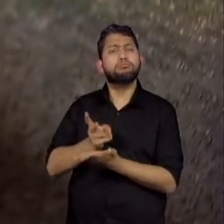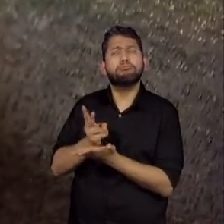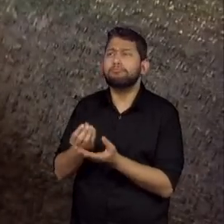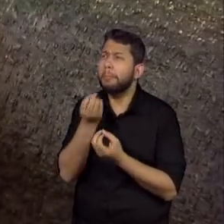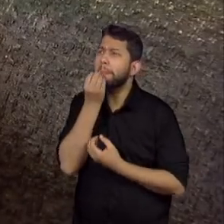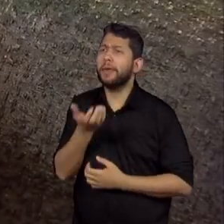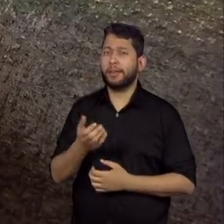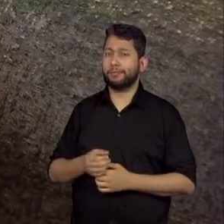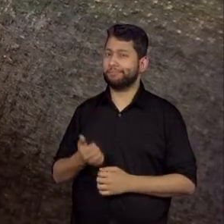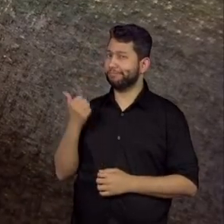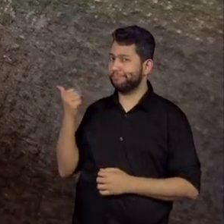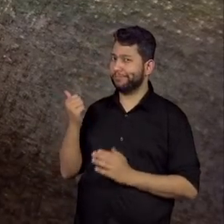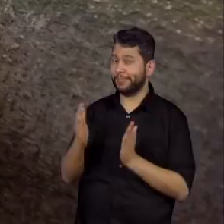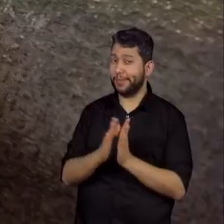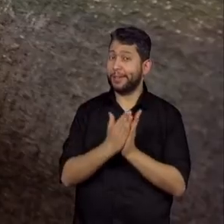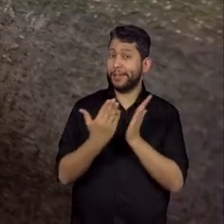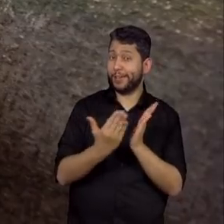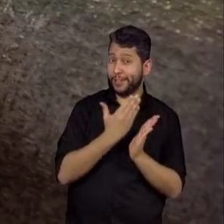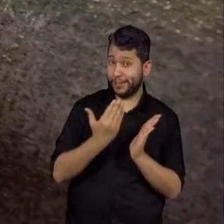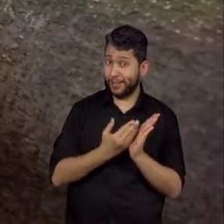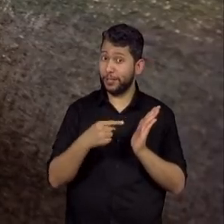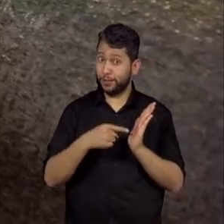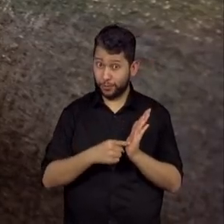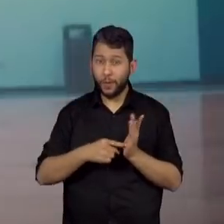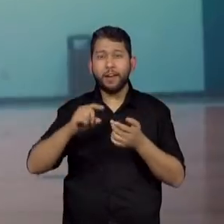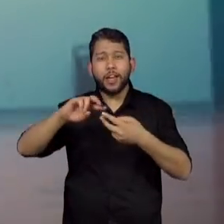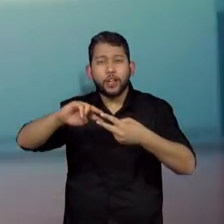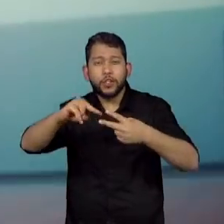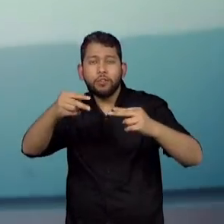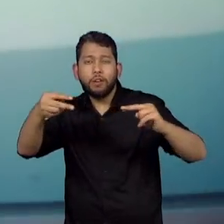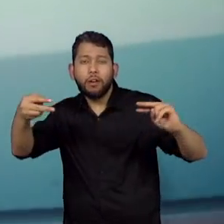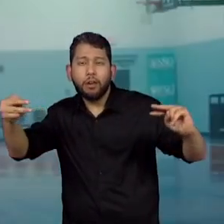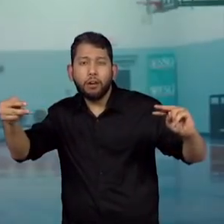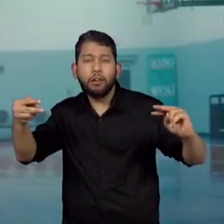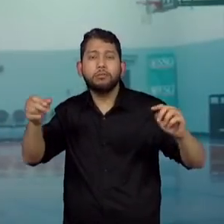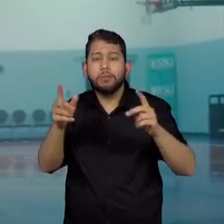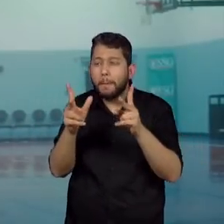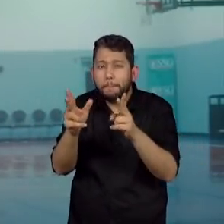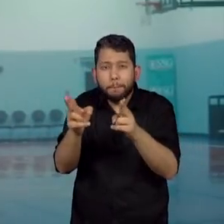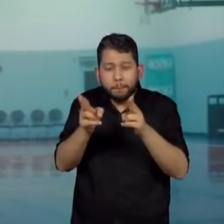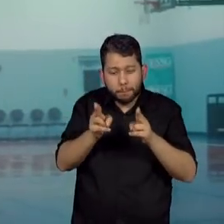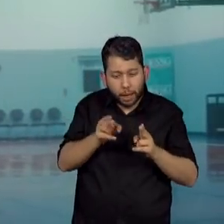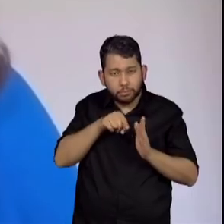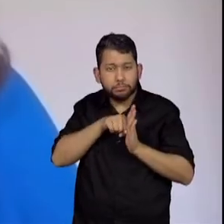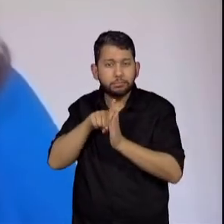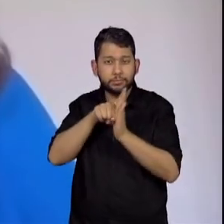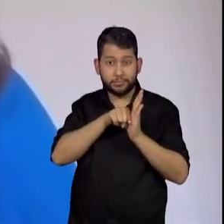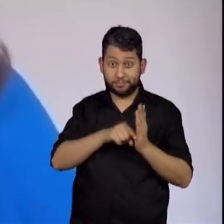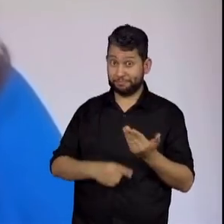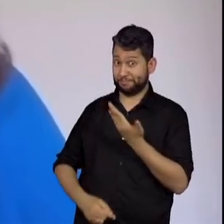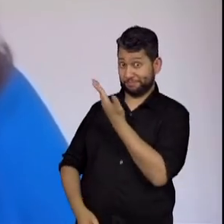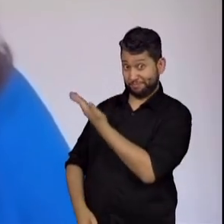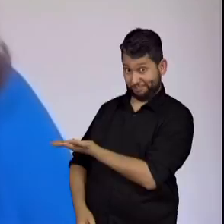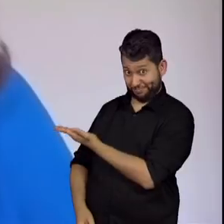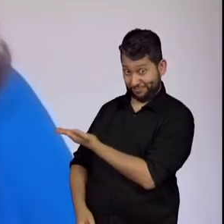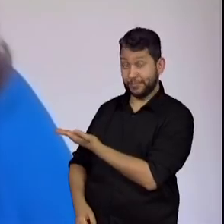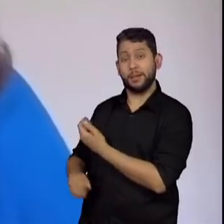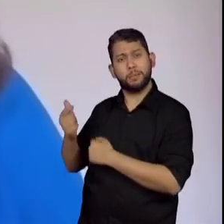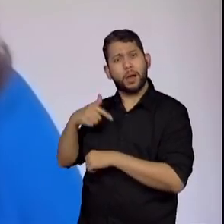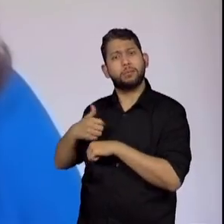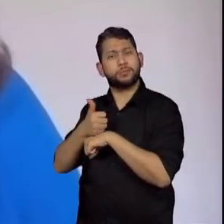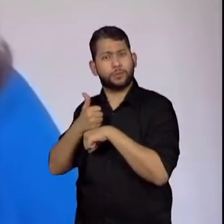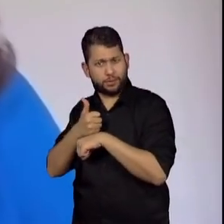Legado dos Genes, o que a ciência pode nos ensinar sobre envelhecimento, Maiana Zatz, geneticista